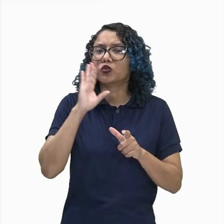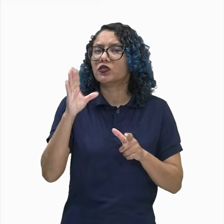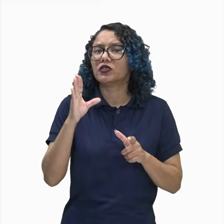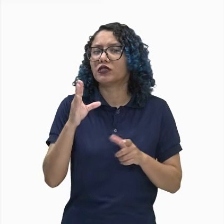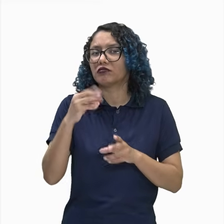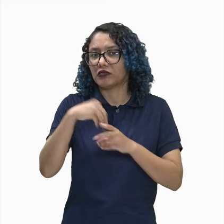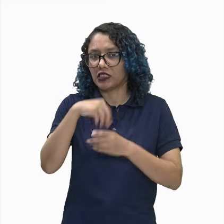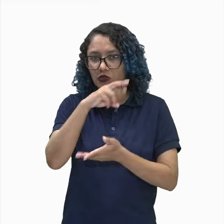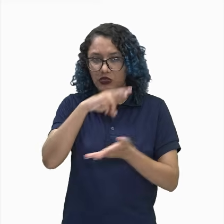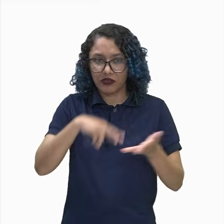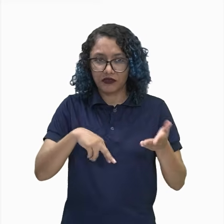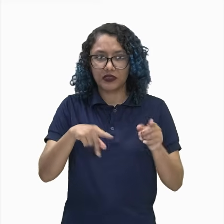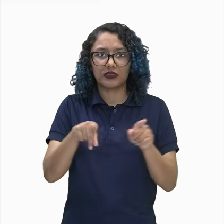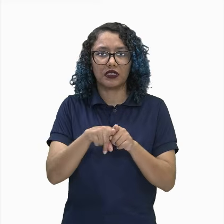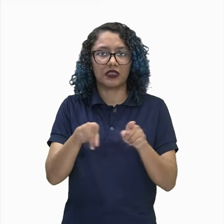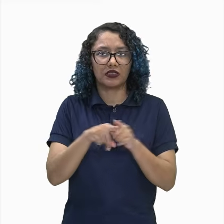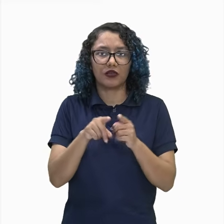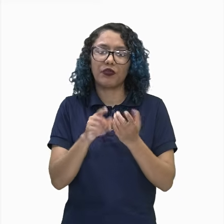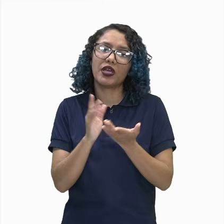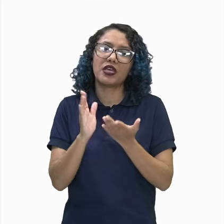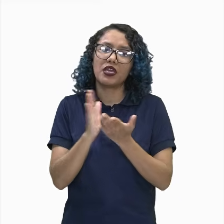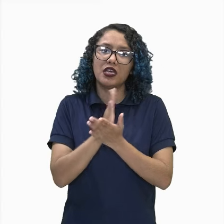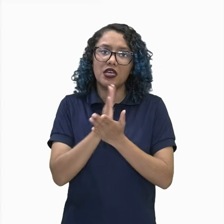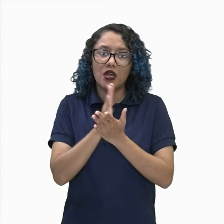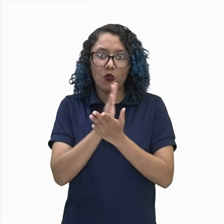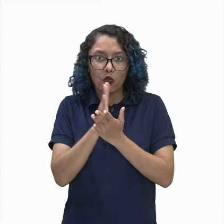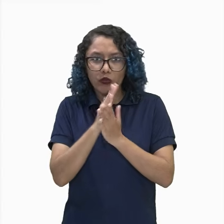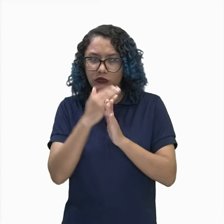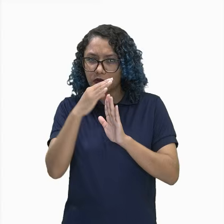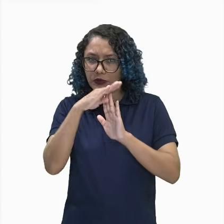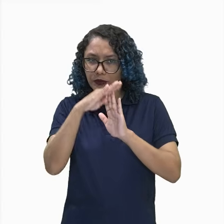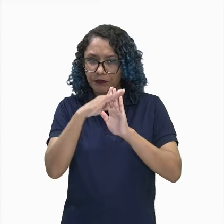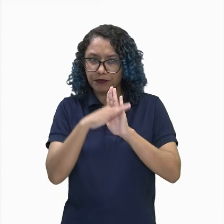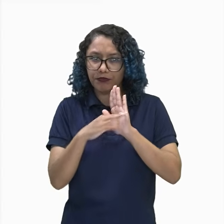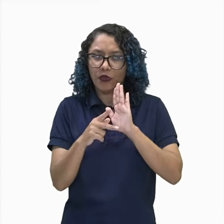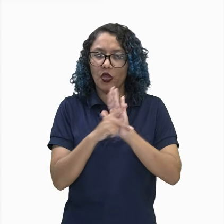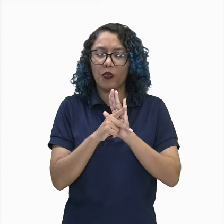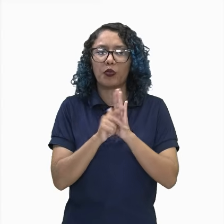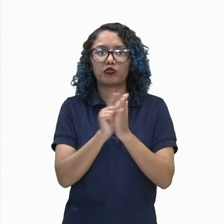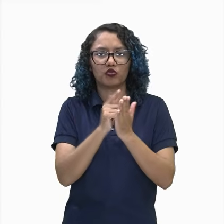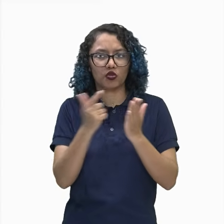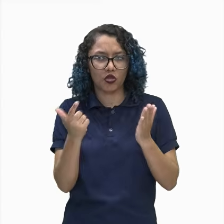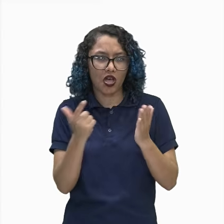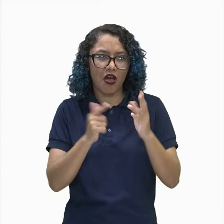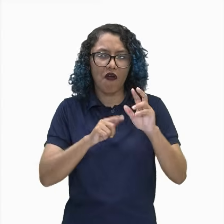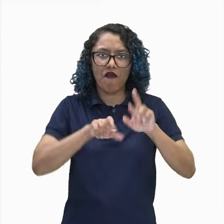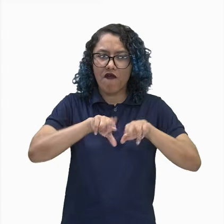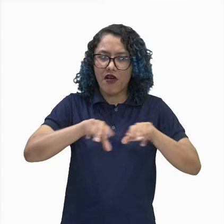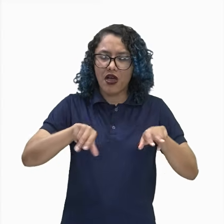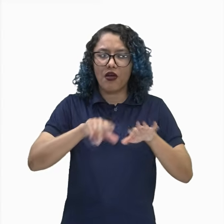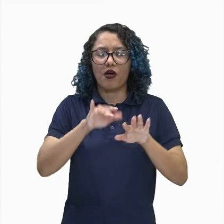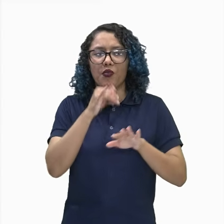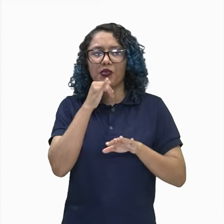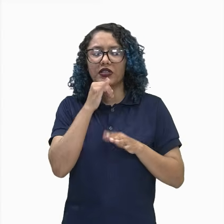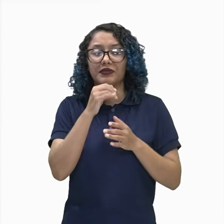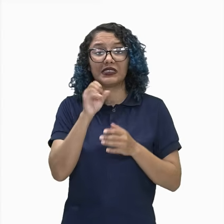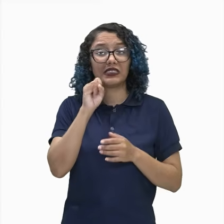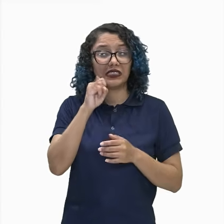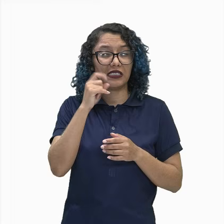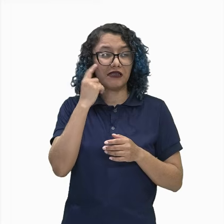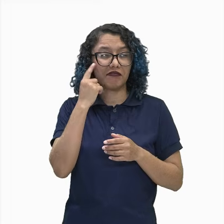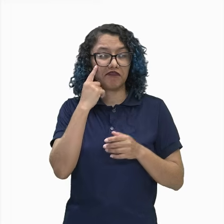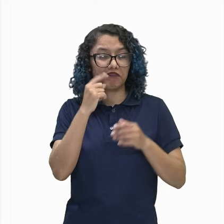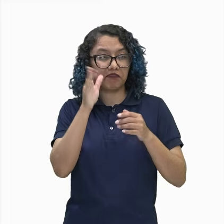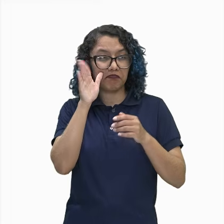e edições específicas de jornais, né? Eu sempre faço a comparação. Se nós olharmos a grade de programação